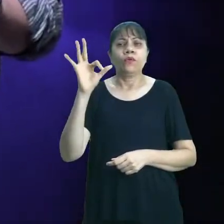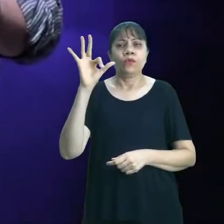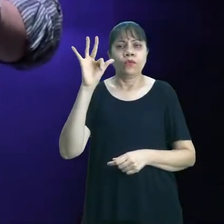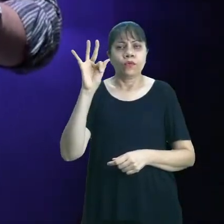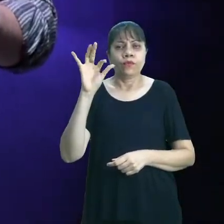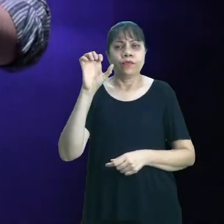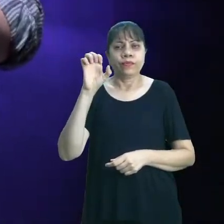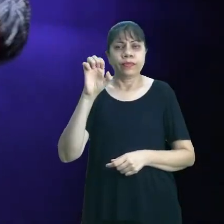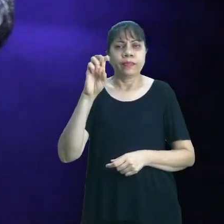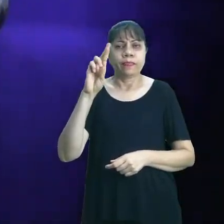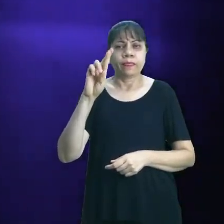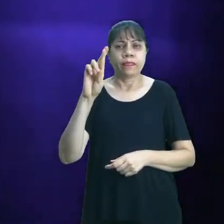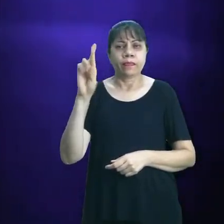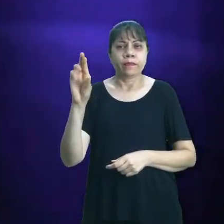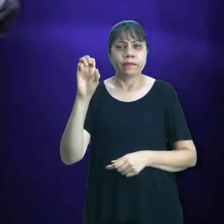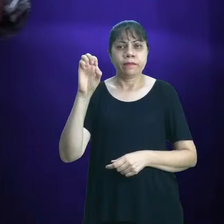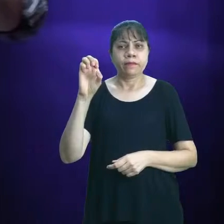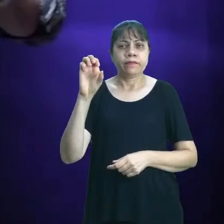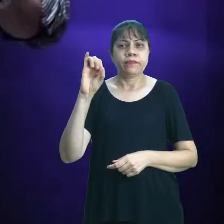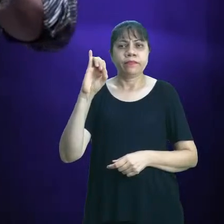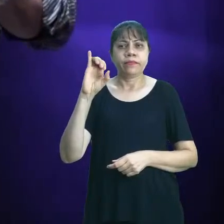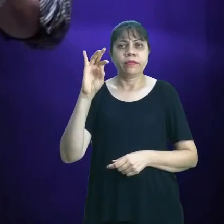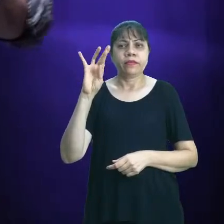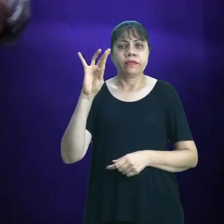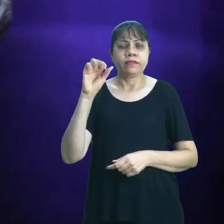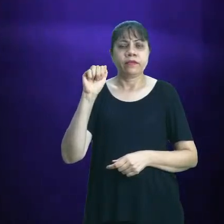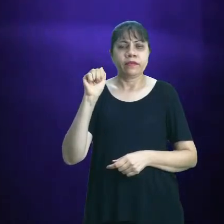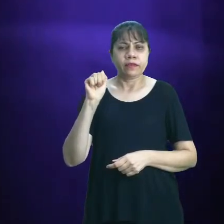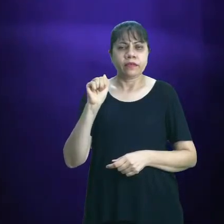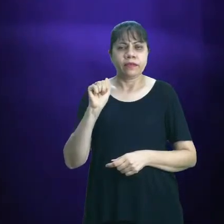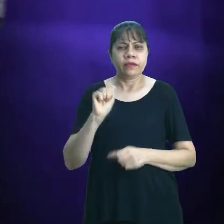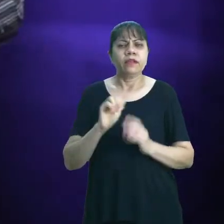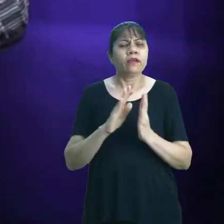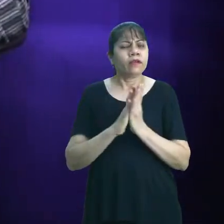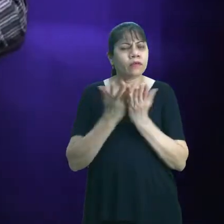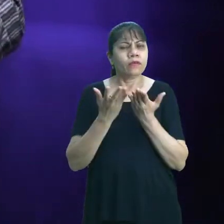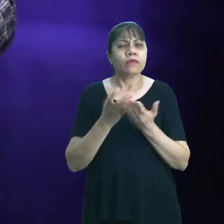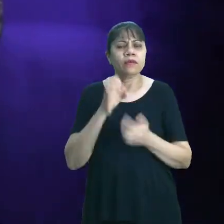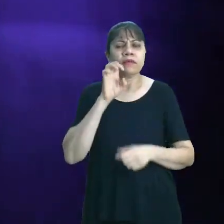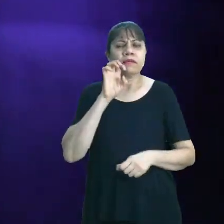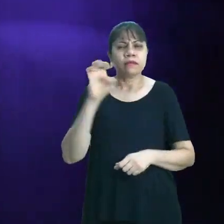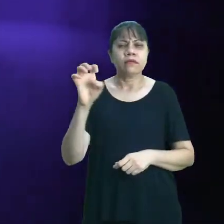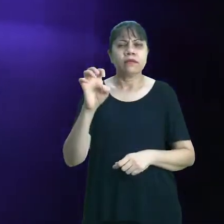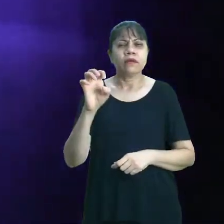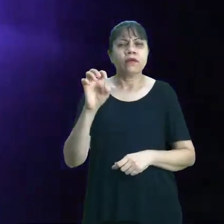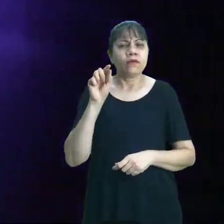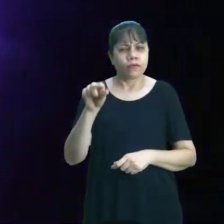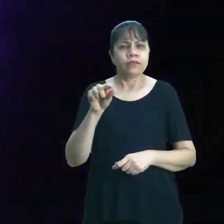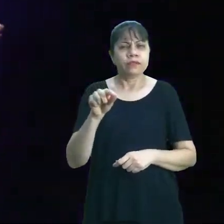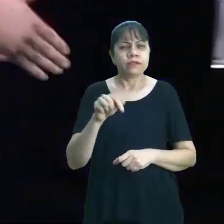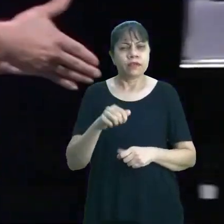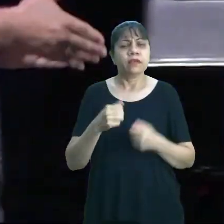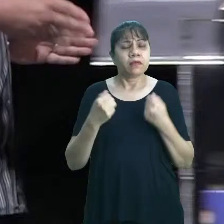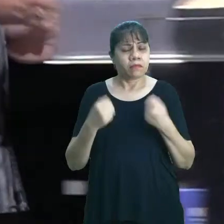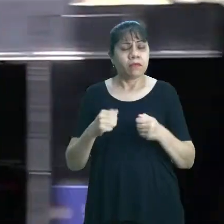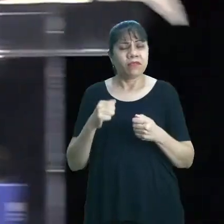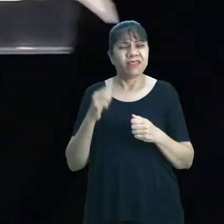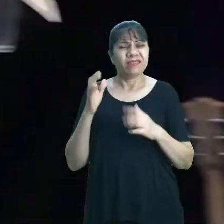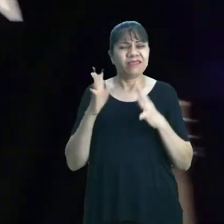lendo, você fica até às vezes um pouco confuso, porque o